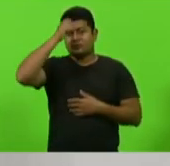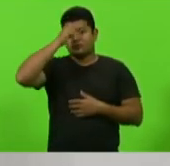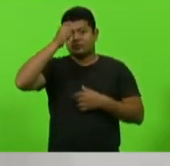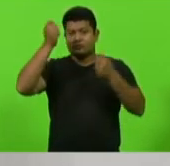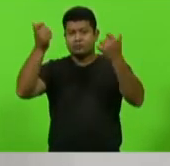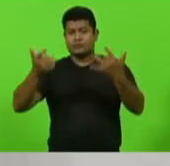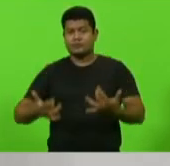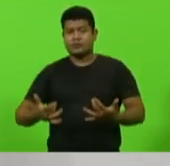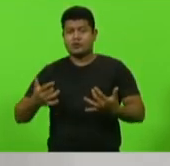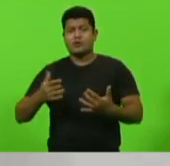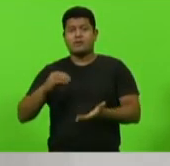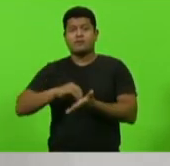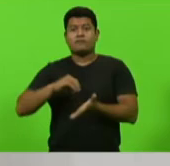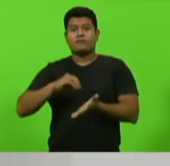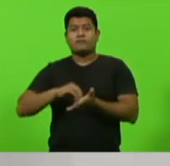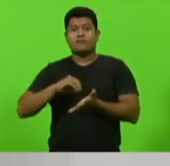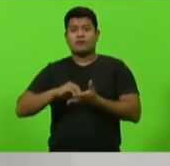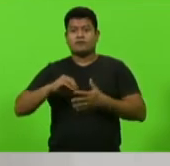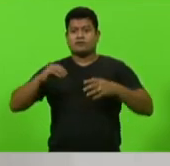O Brasil hoje importa